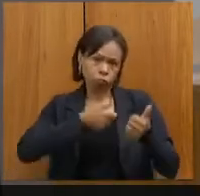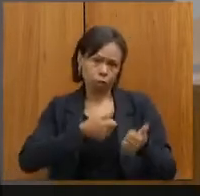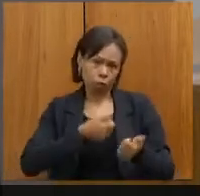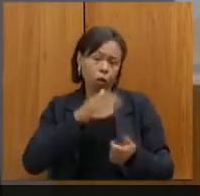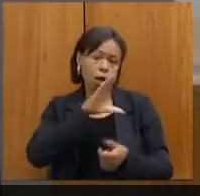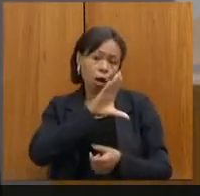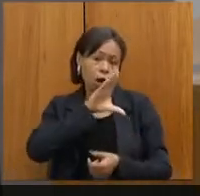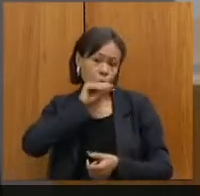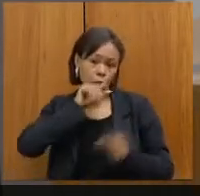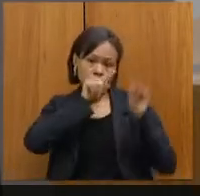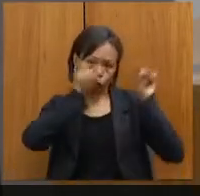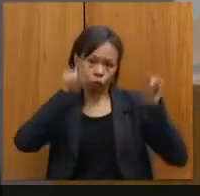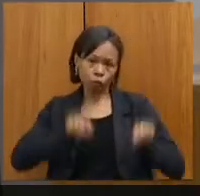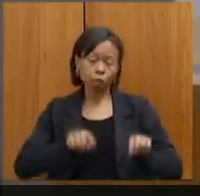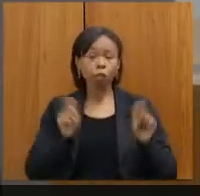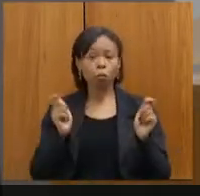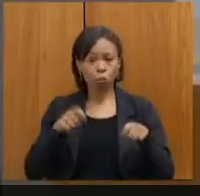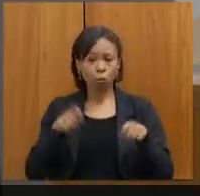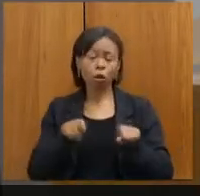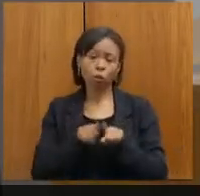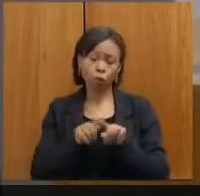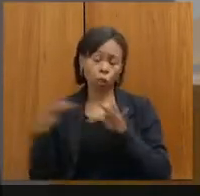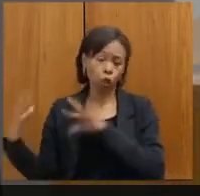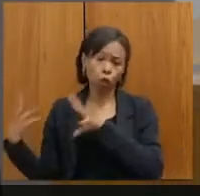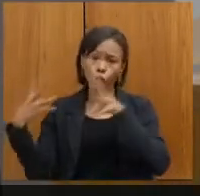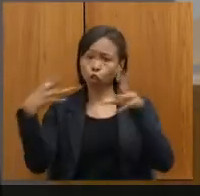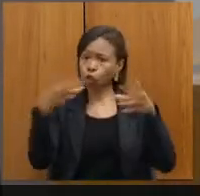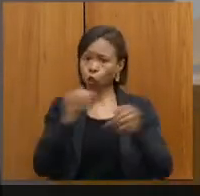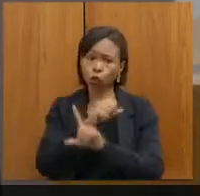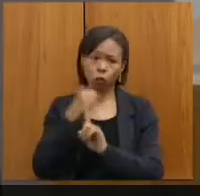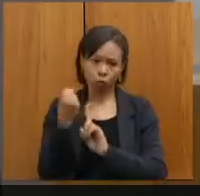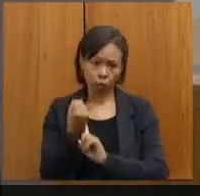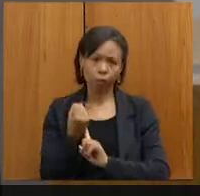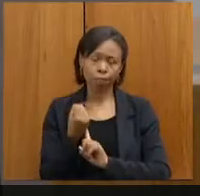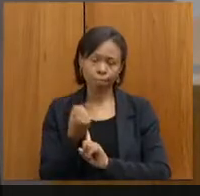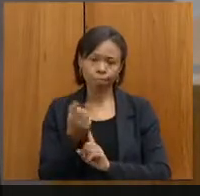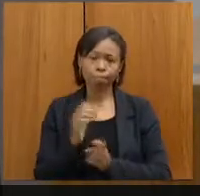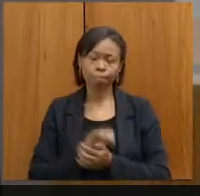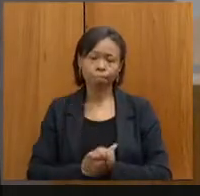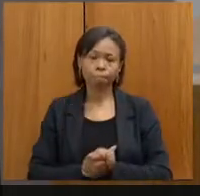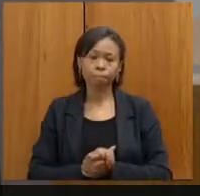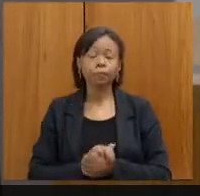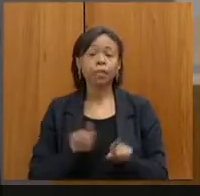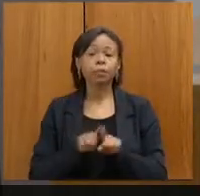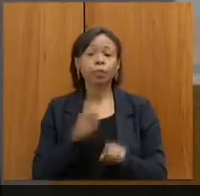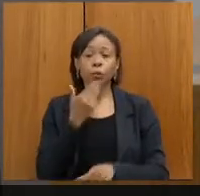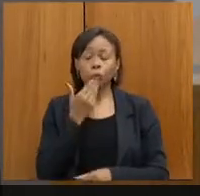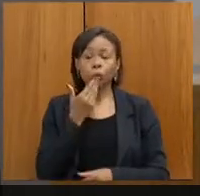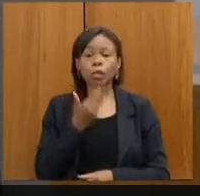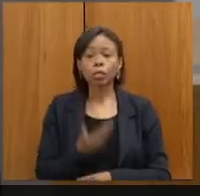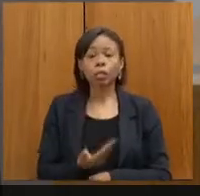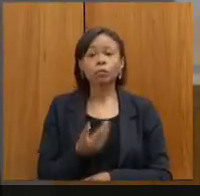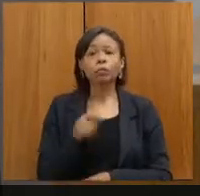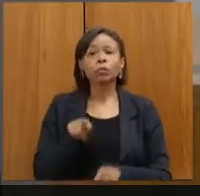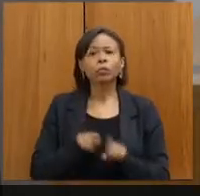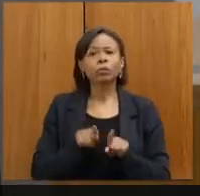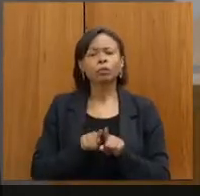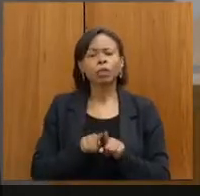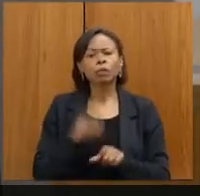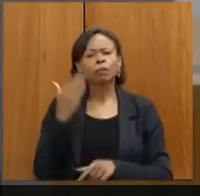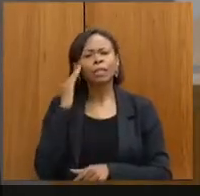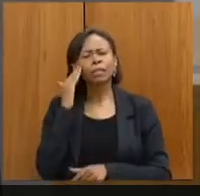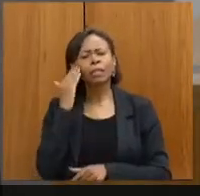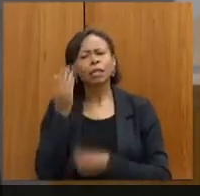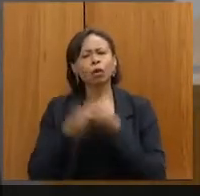então poderia conceder a toda a população sem destruição pedimos também a questão para entender um pouco